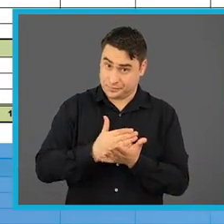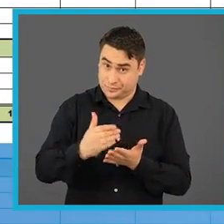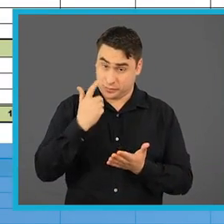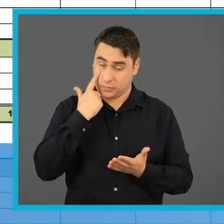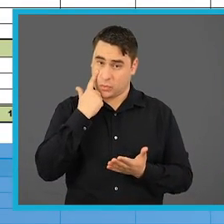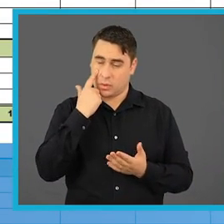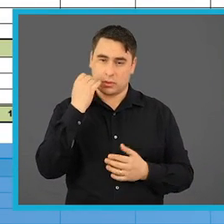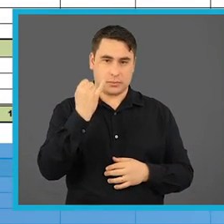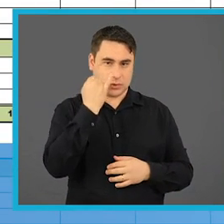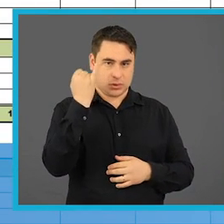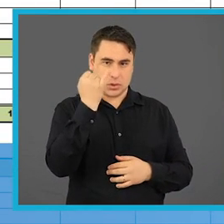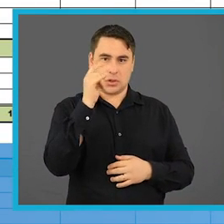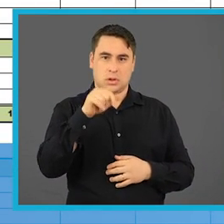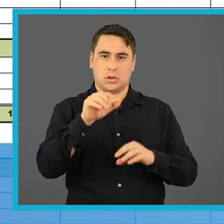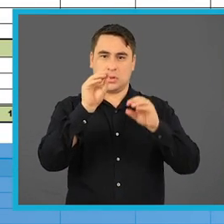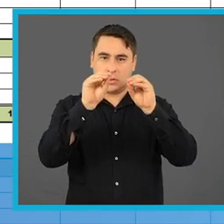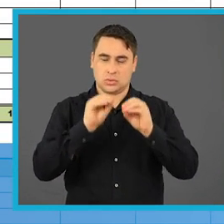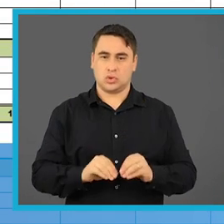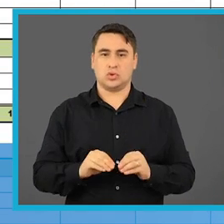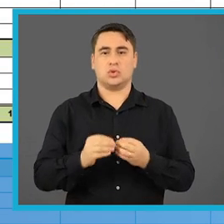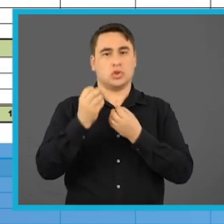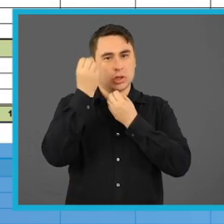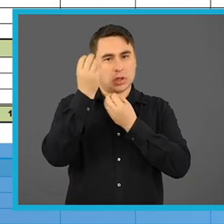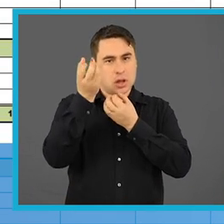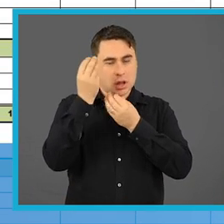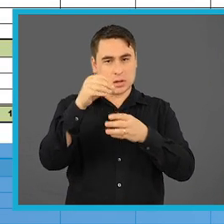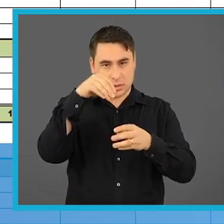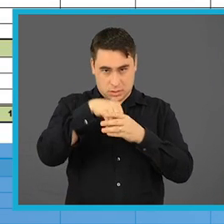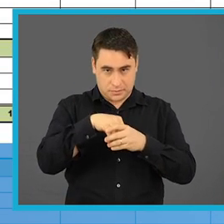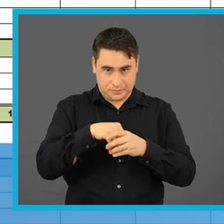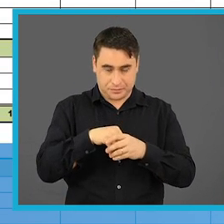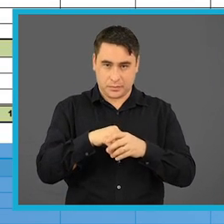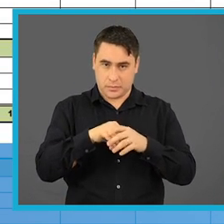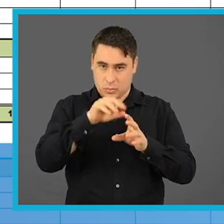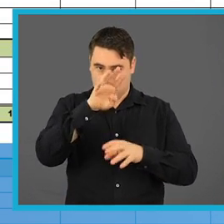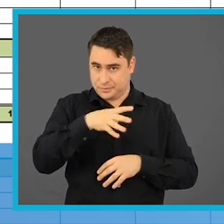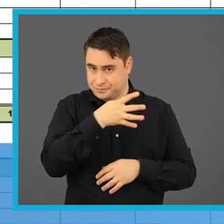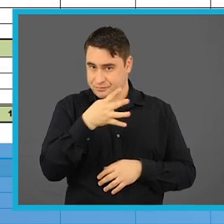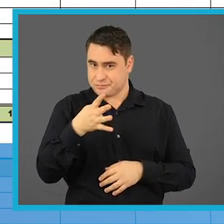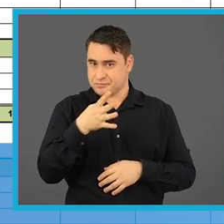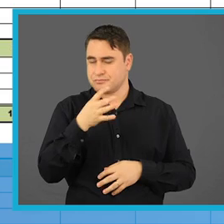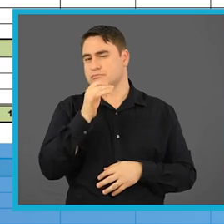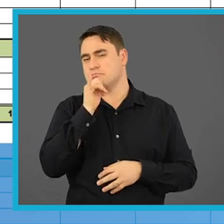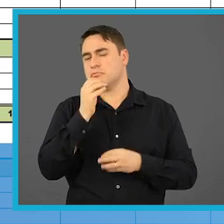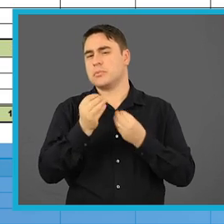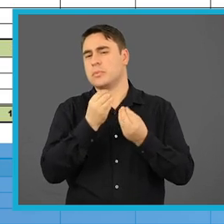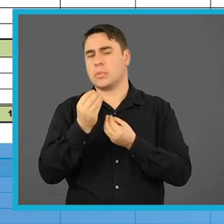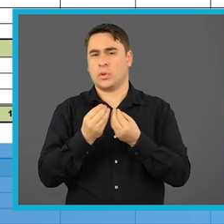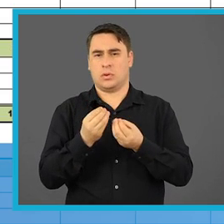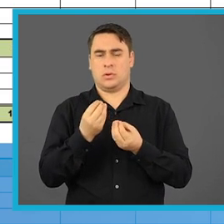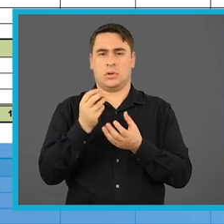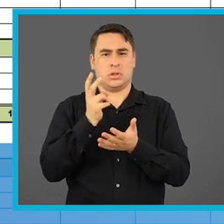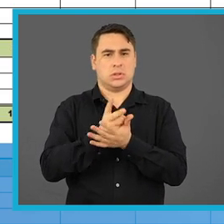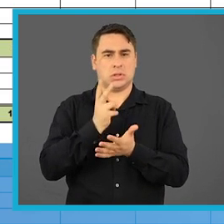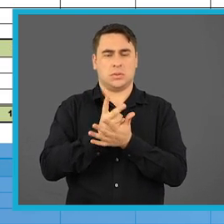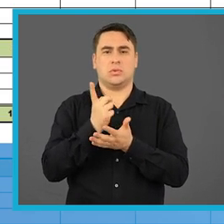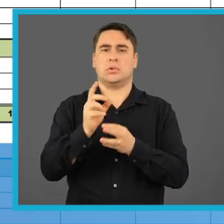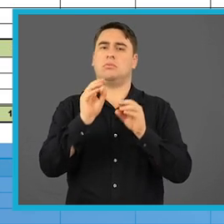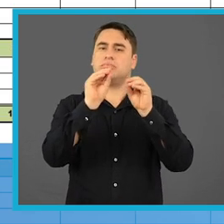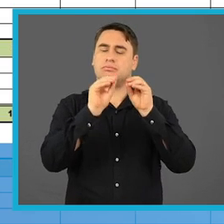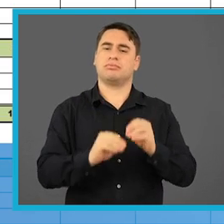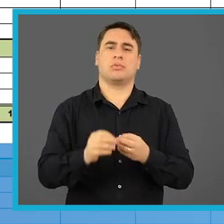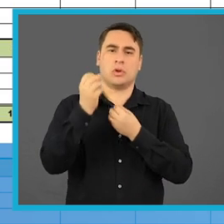Iniciaremos agora uma parte importante, que é a inserção de dados na planilha. Ela funciona da seguinte maneira: toda vez que